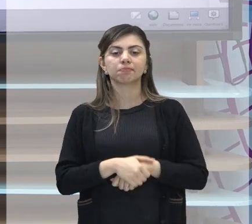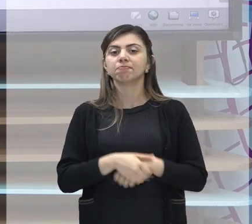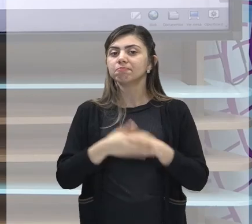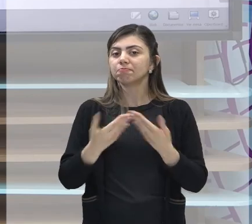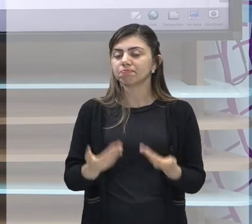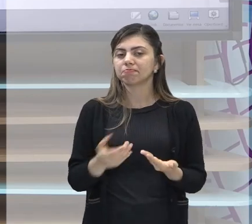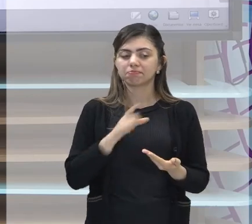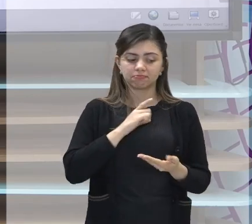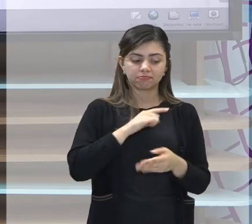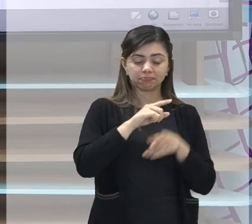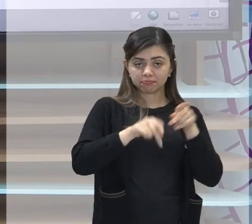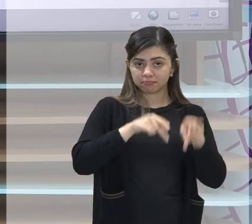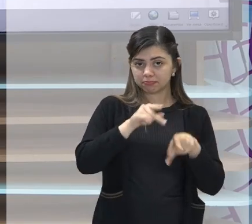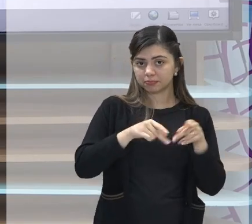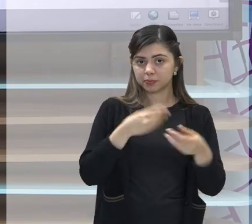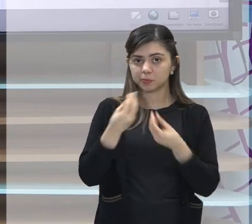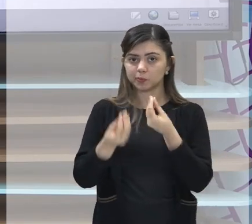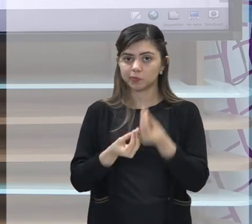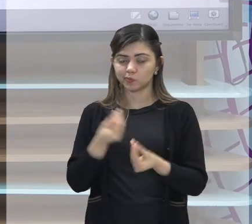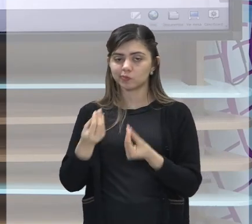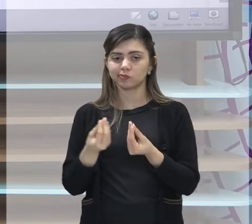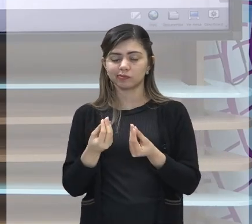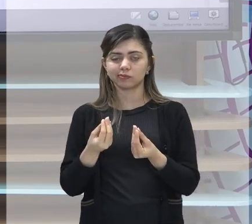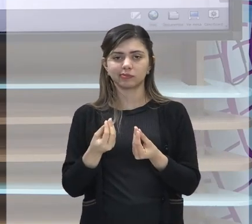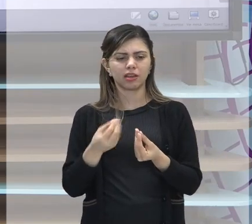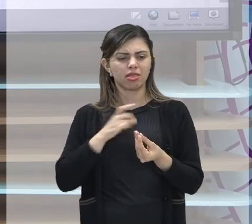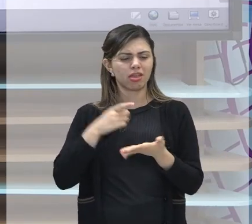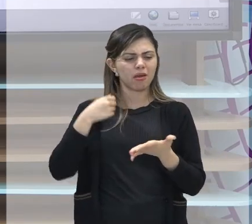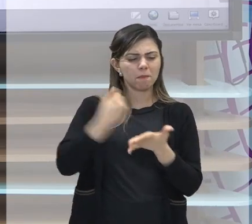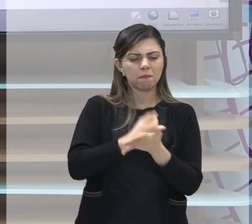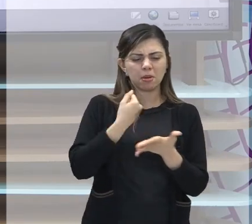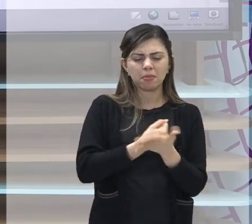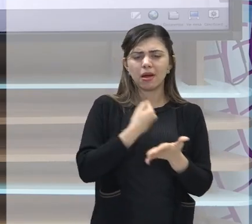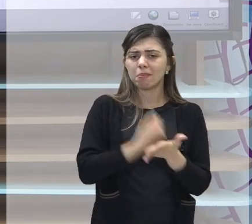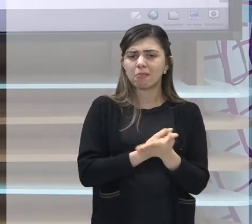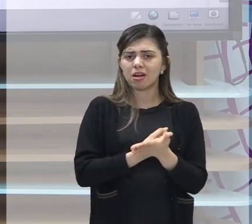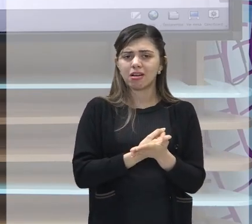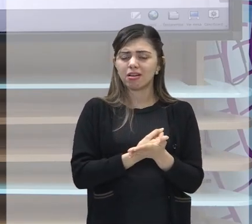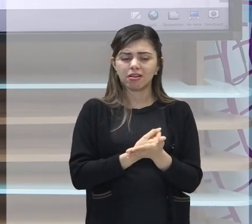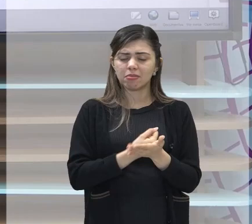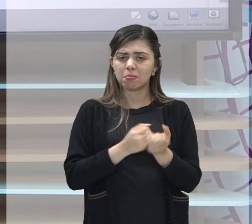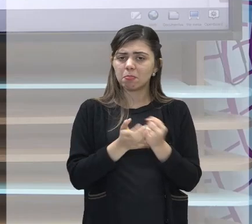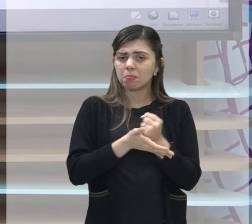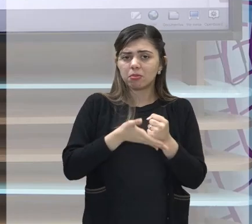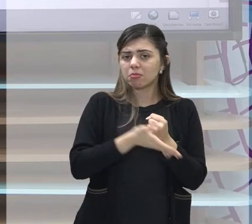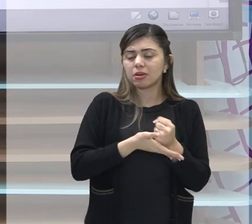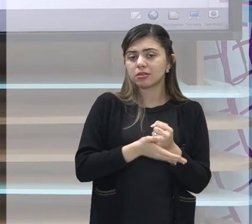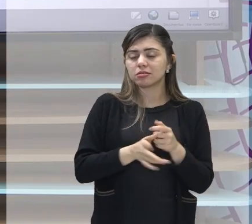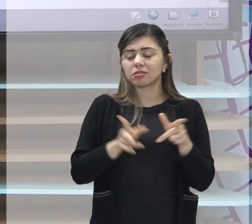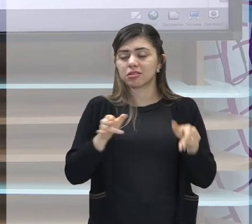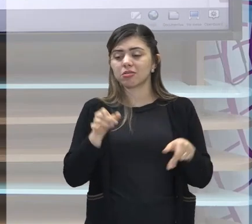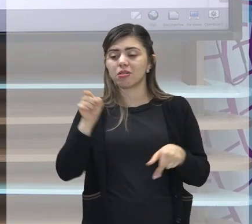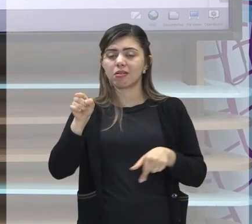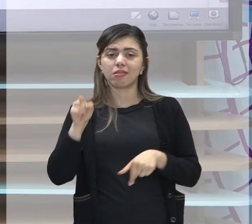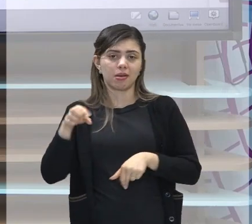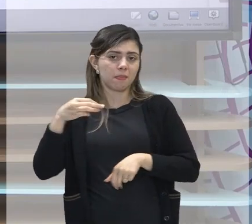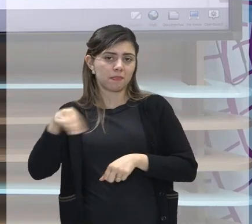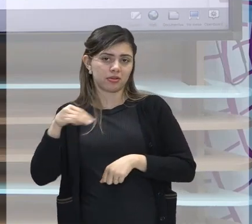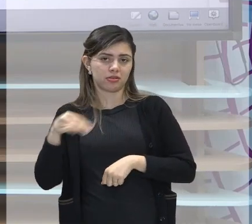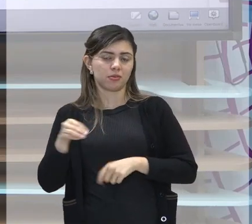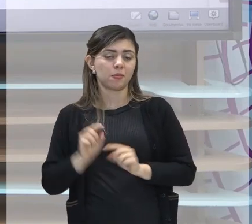essa população lutando pelo básico, assim como no Maranhão. Só